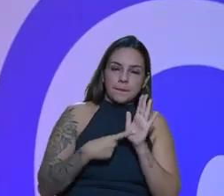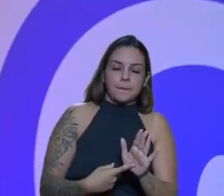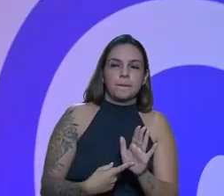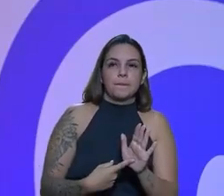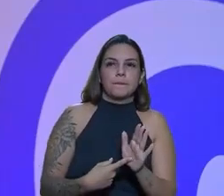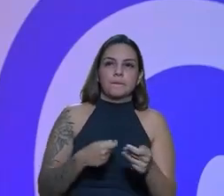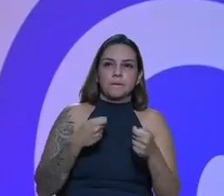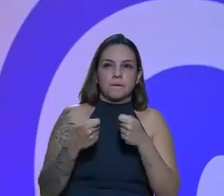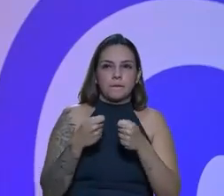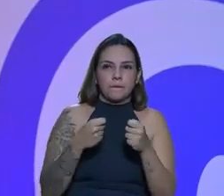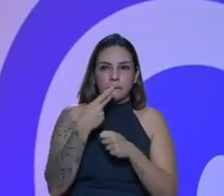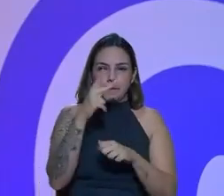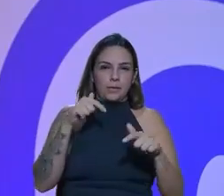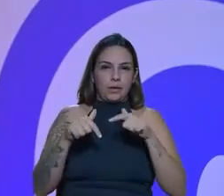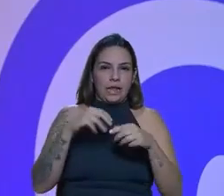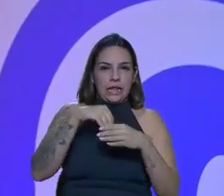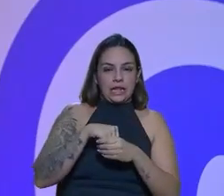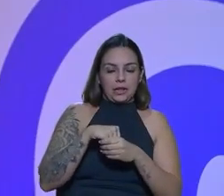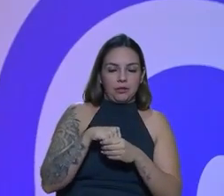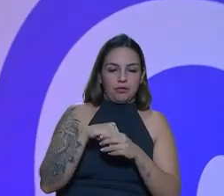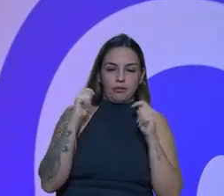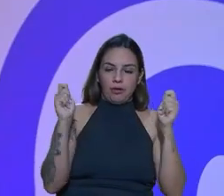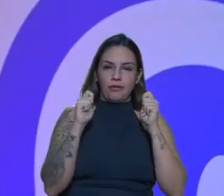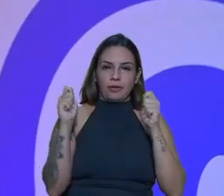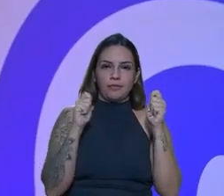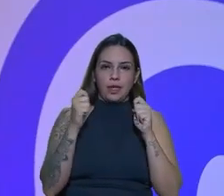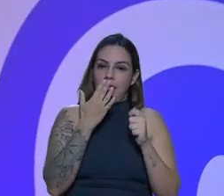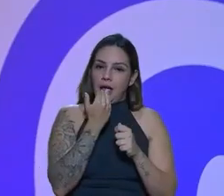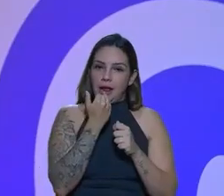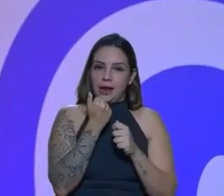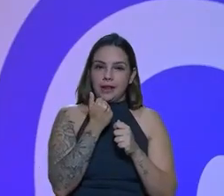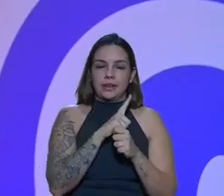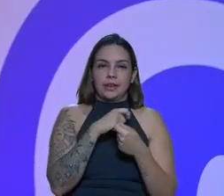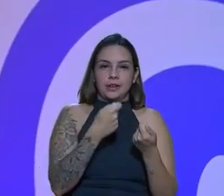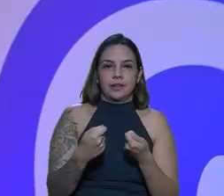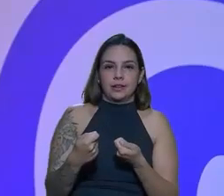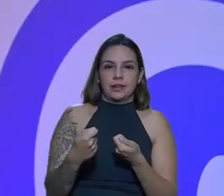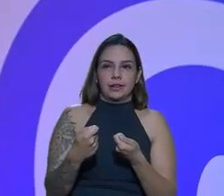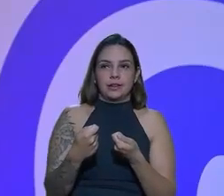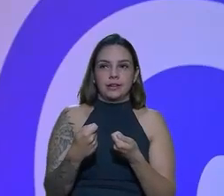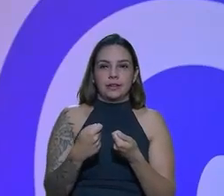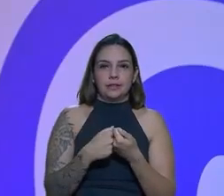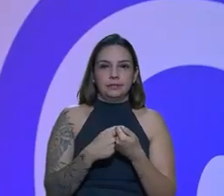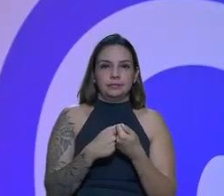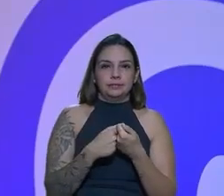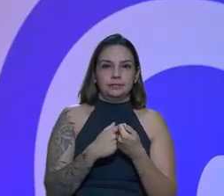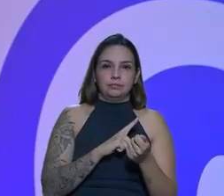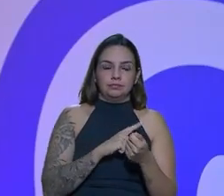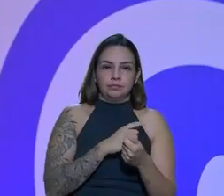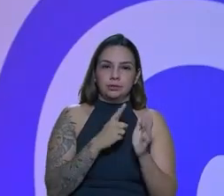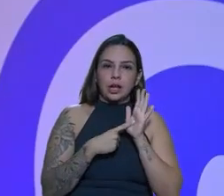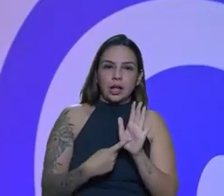mostrar e comercializar os seus trabalhos dentro do festival. A gastronomia será oferecida por food trucks.